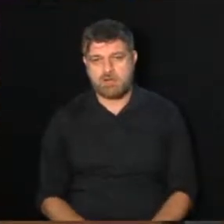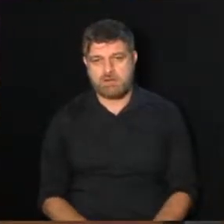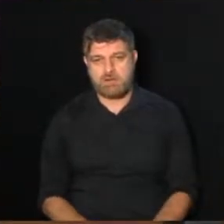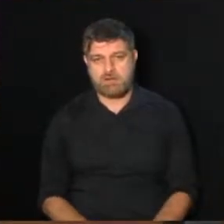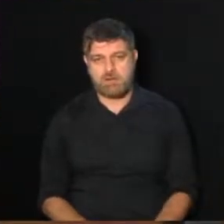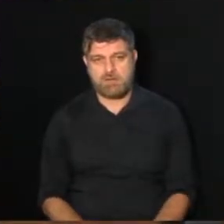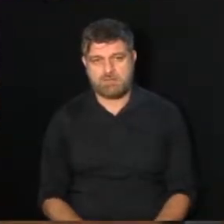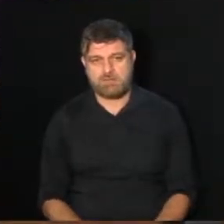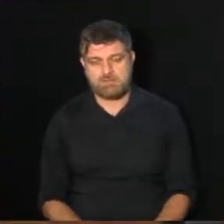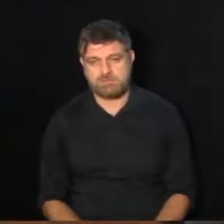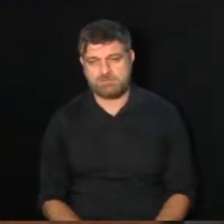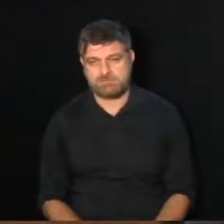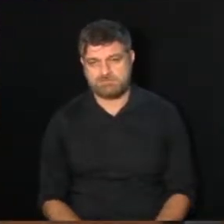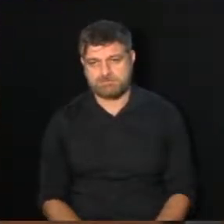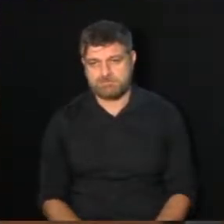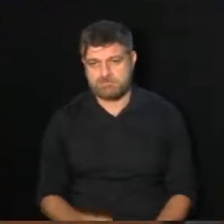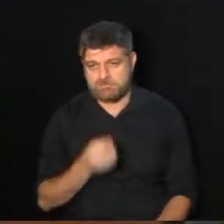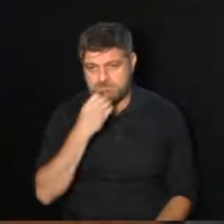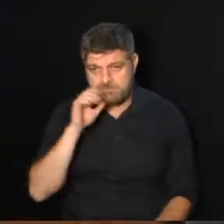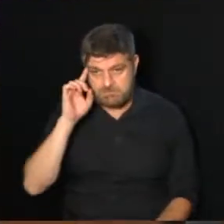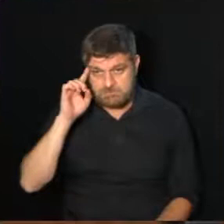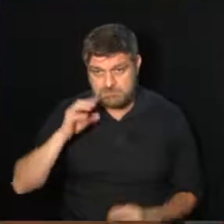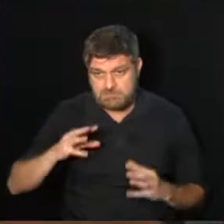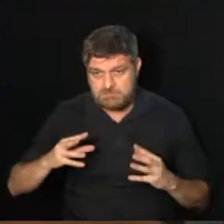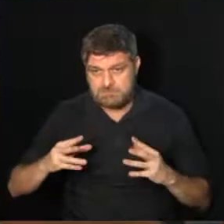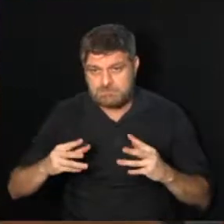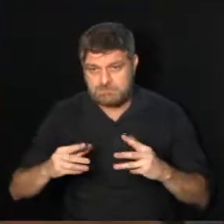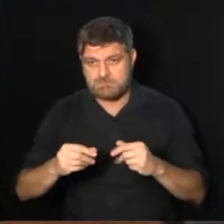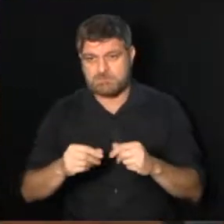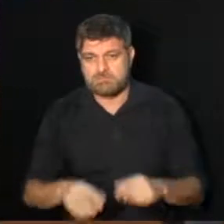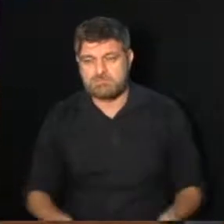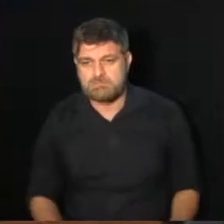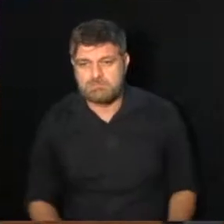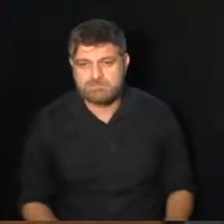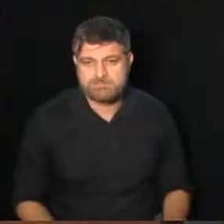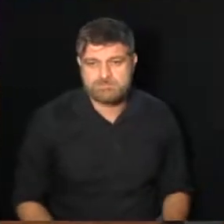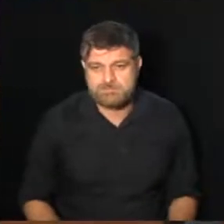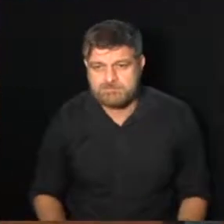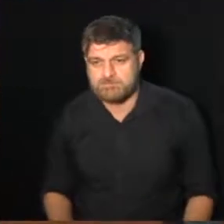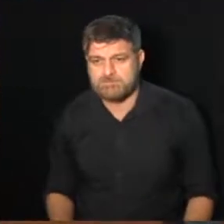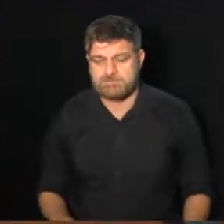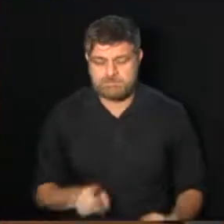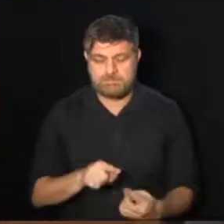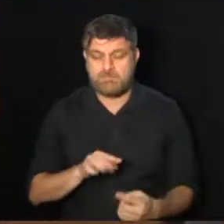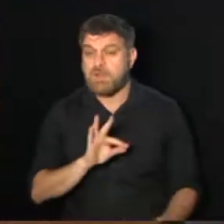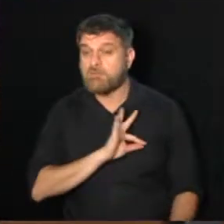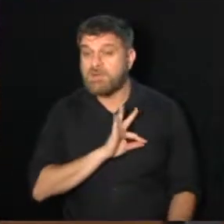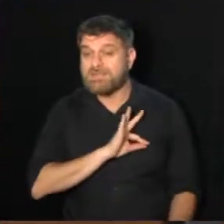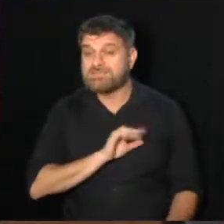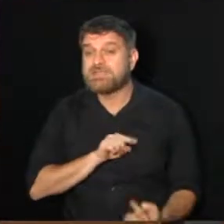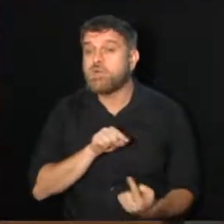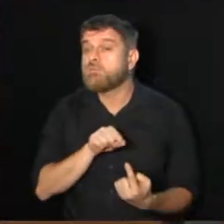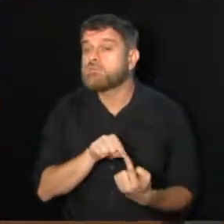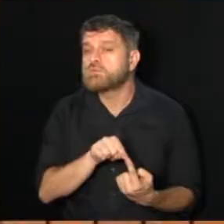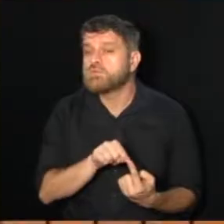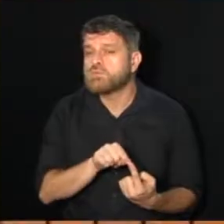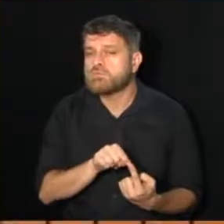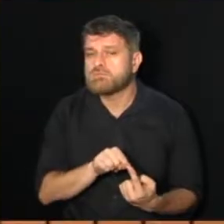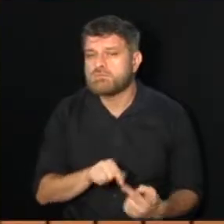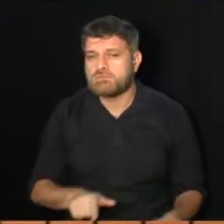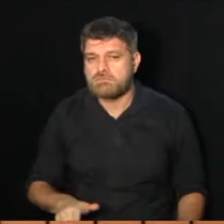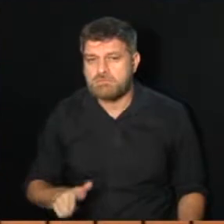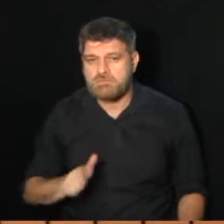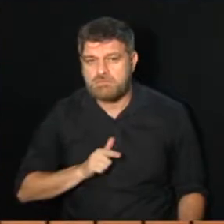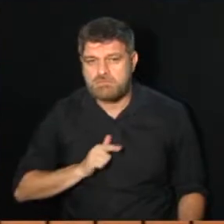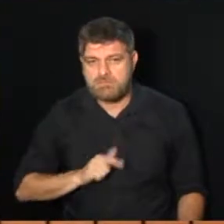Obrigado. Um bom dia a todos. O objetivo das polícias é a manutenção da